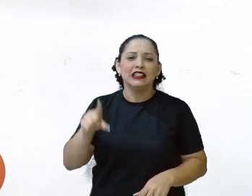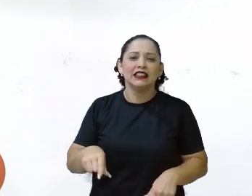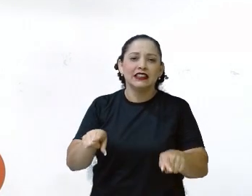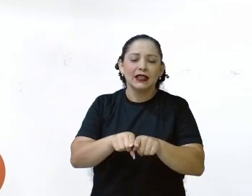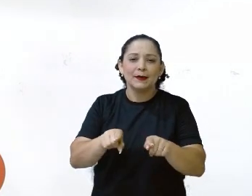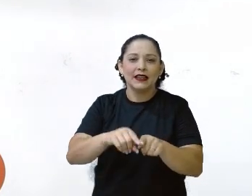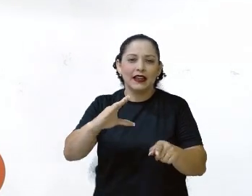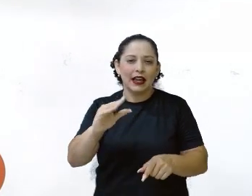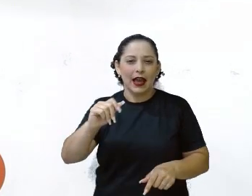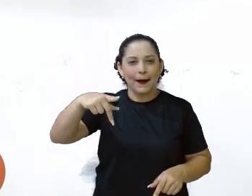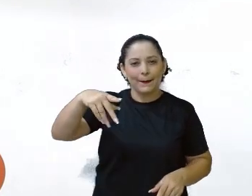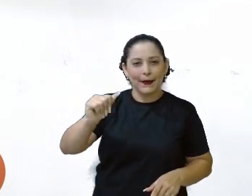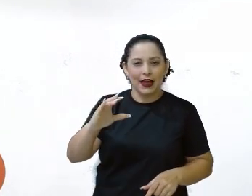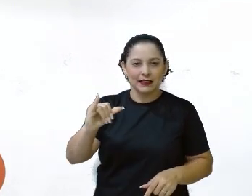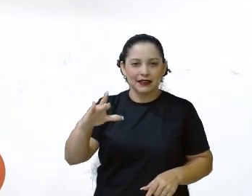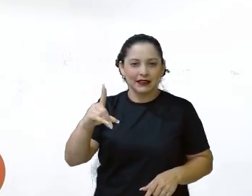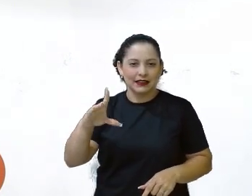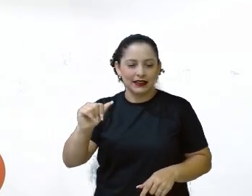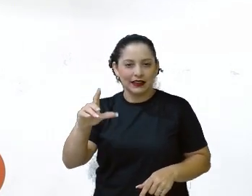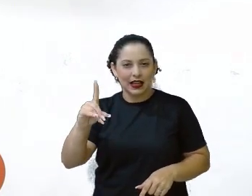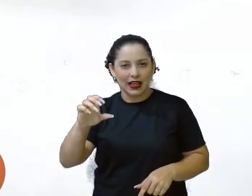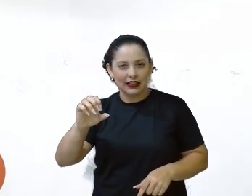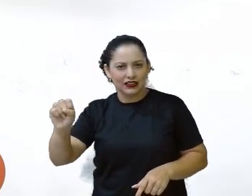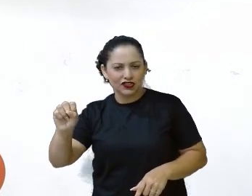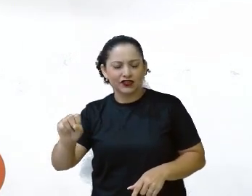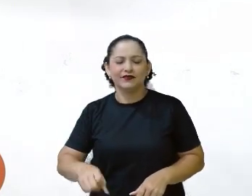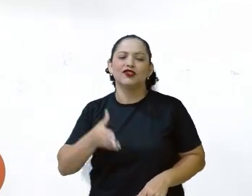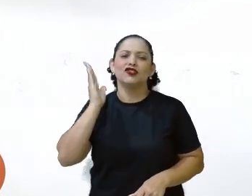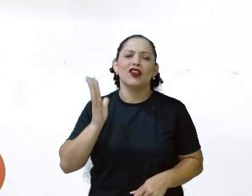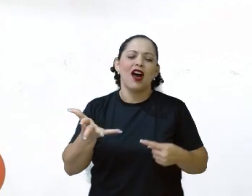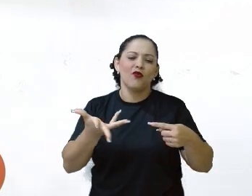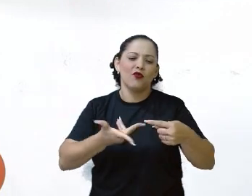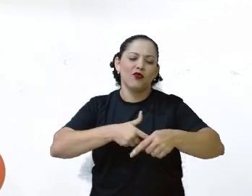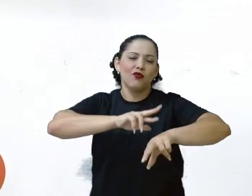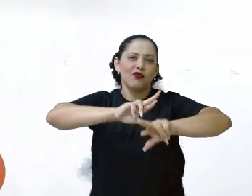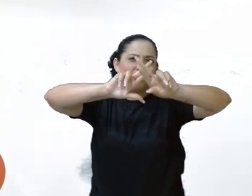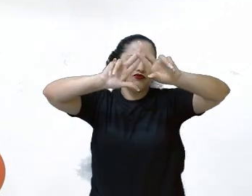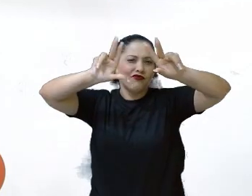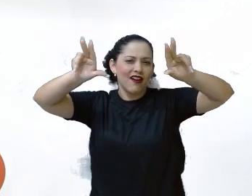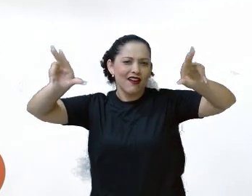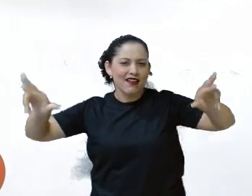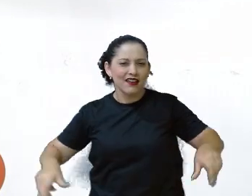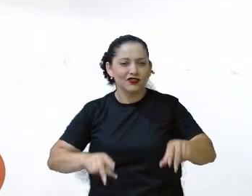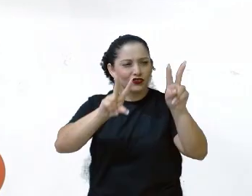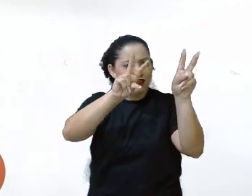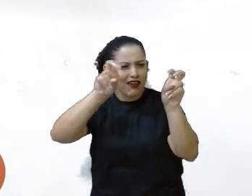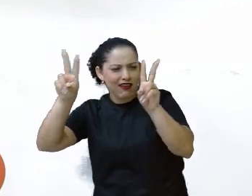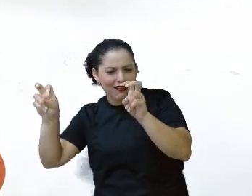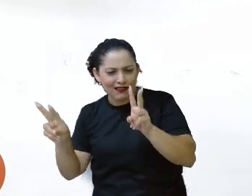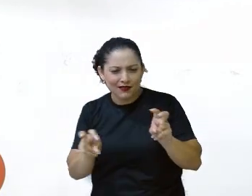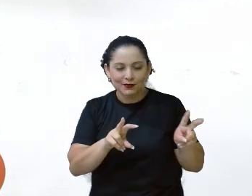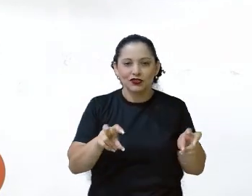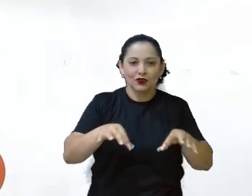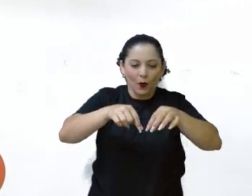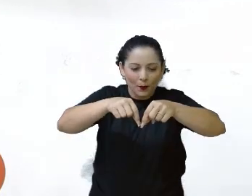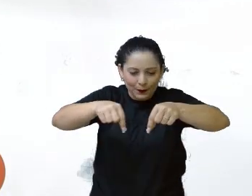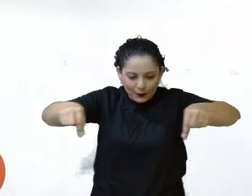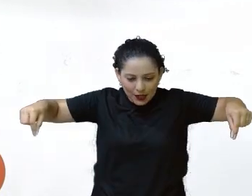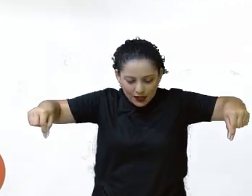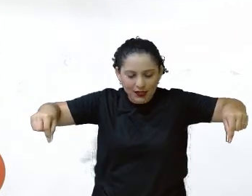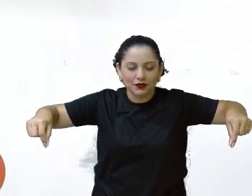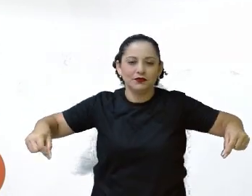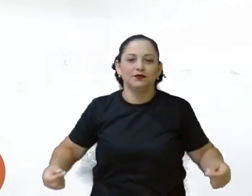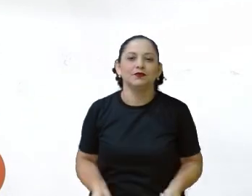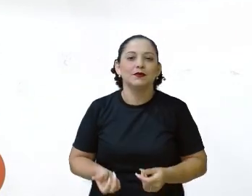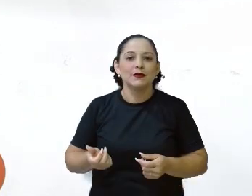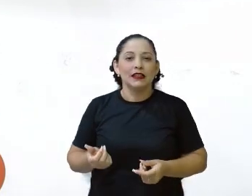um monte, né? A gente já trabalhou sobre massa, já trabalhou sobre comprimento. Isso mesmo. A gente